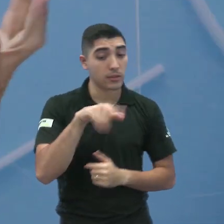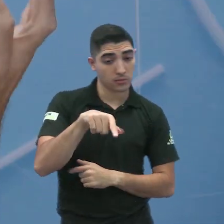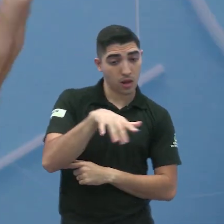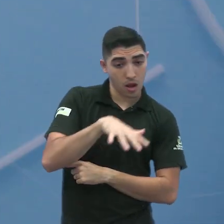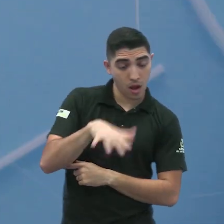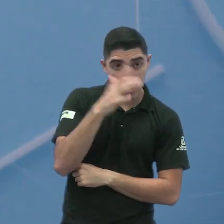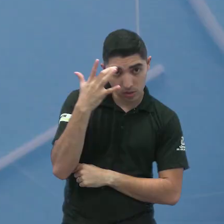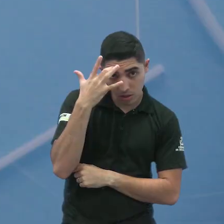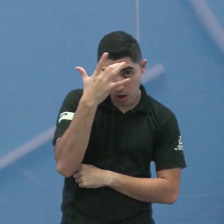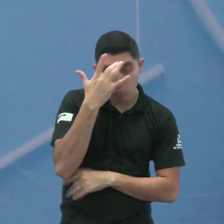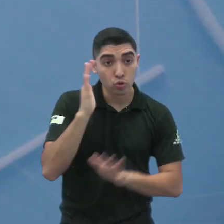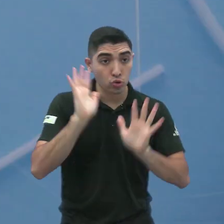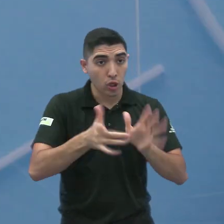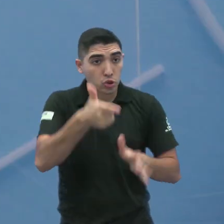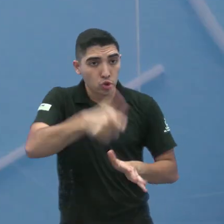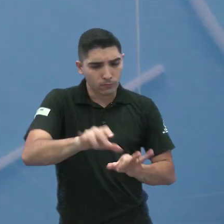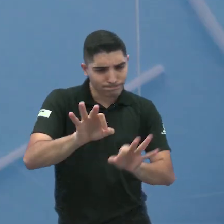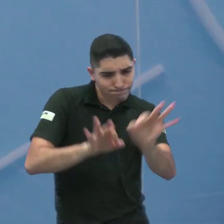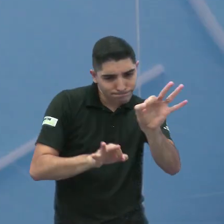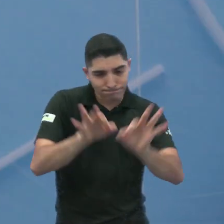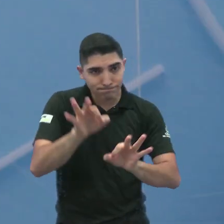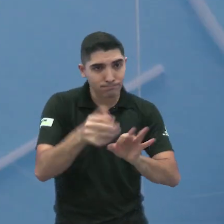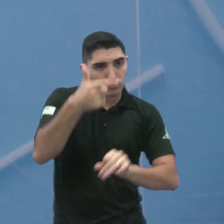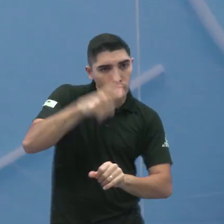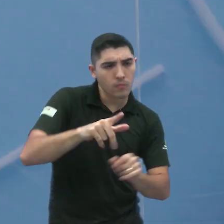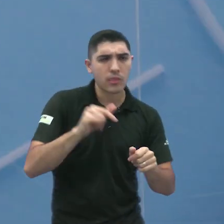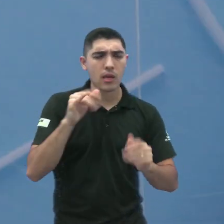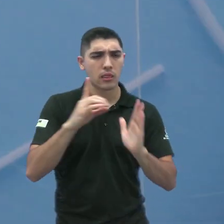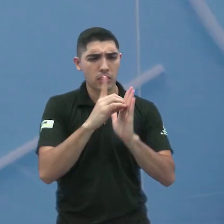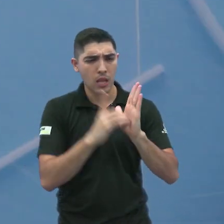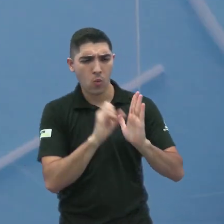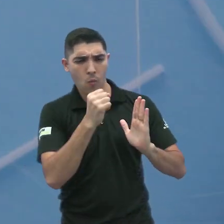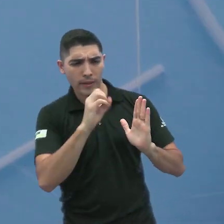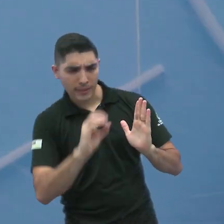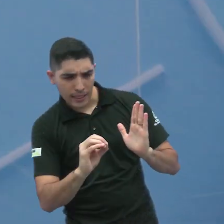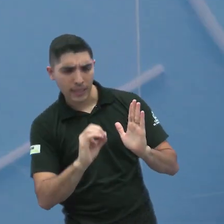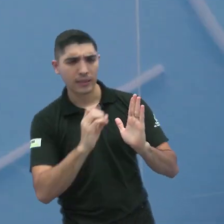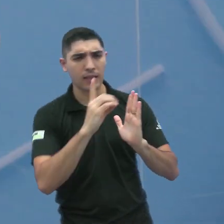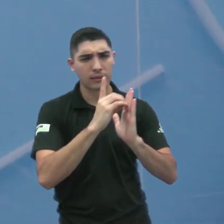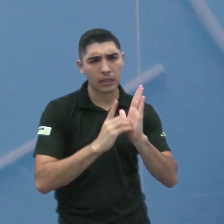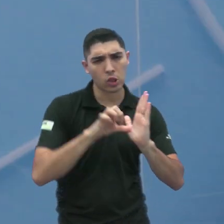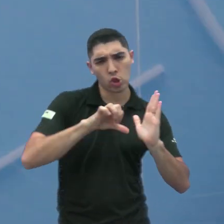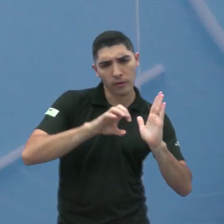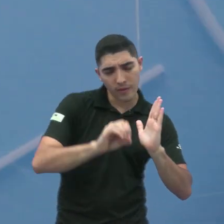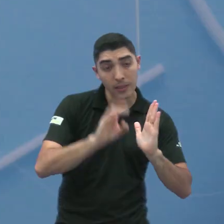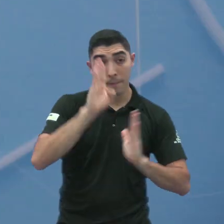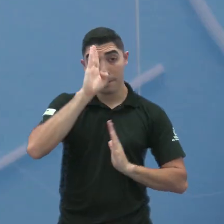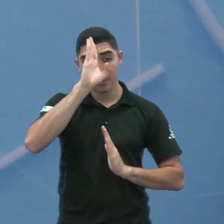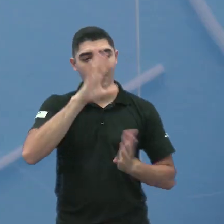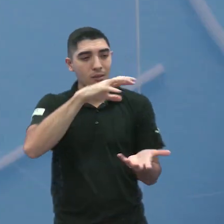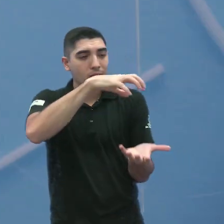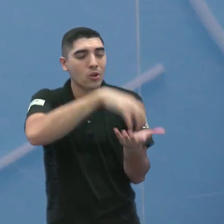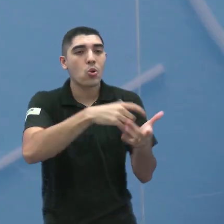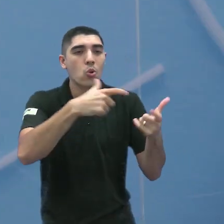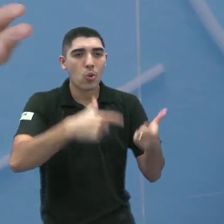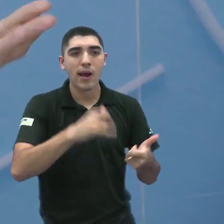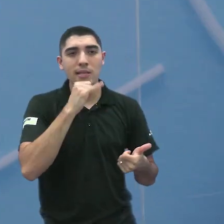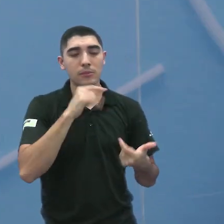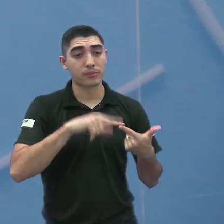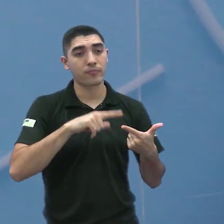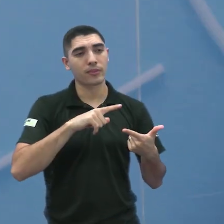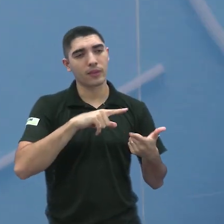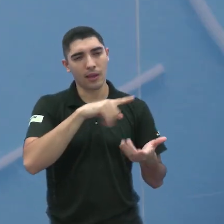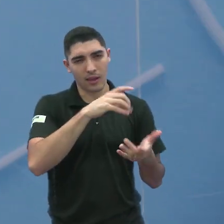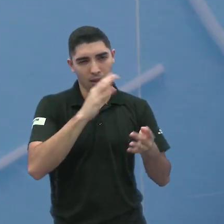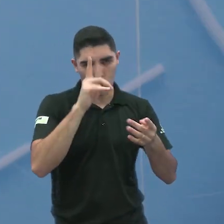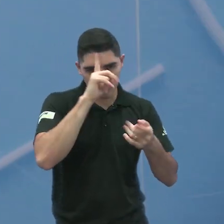feita toda uma reorganização a partir da reforma psiquiátrica, ali década de 80, 90, questão antimanicomial. Os CAPs, os Centros